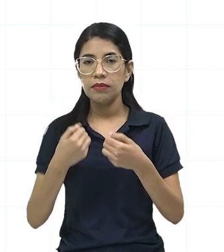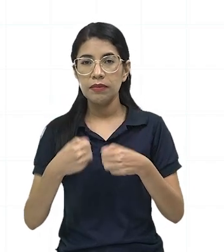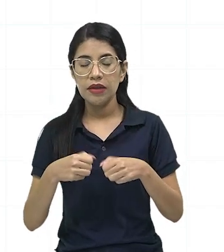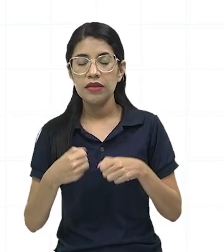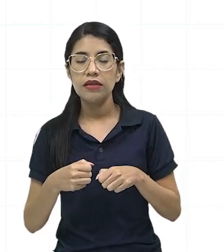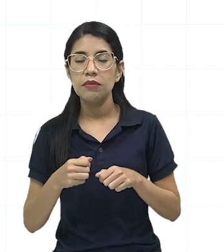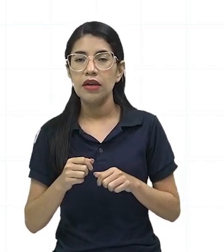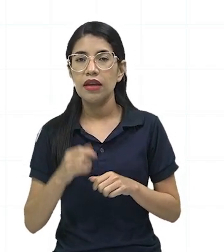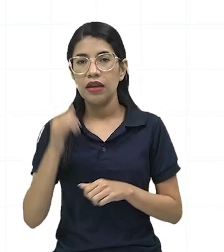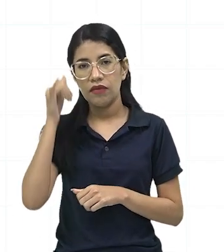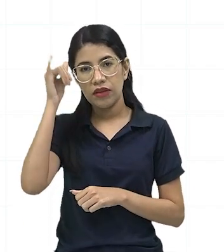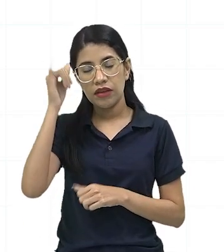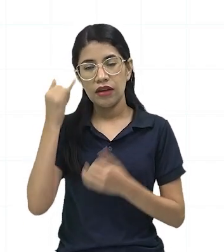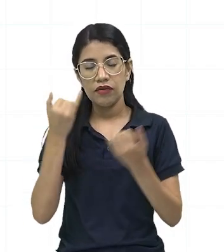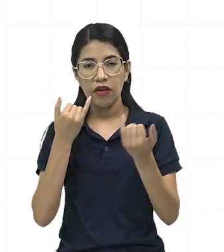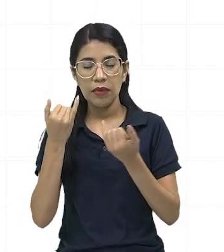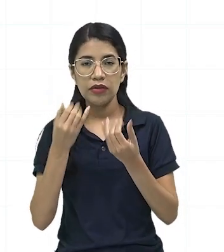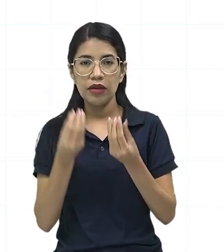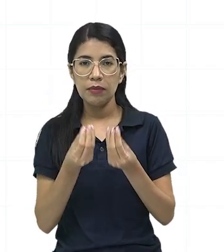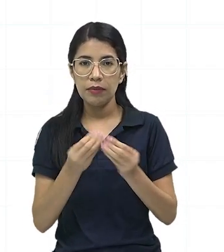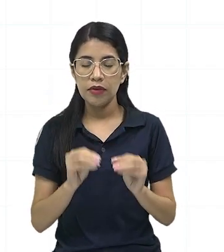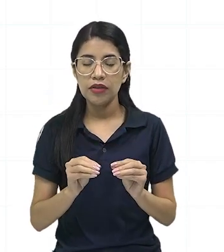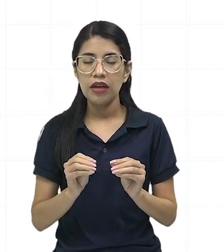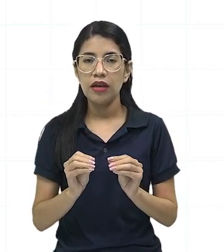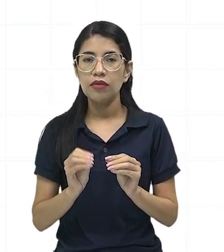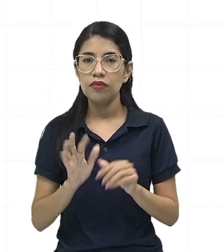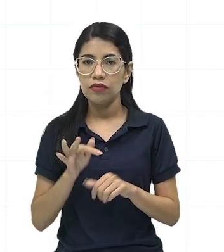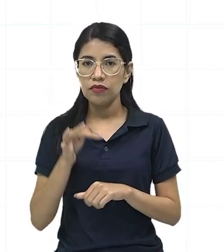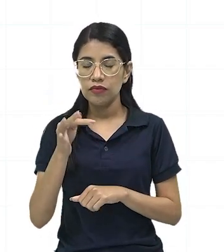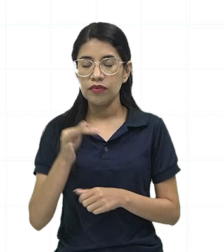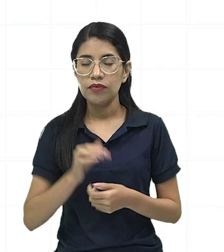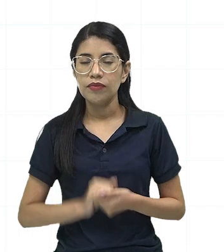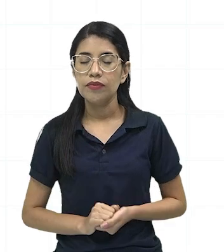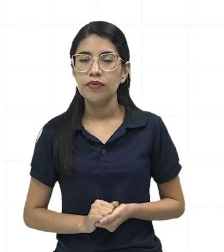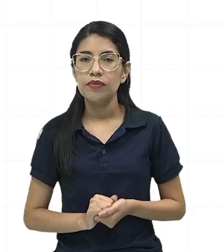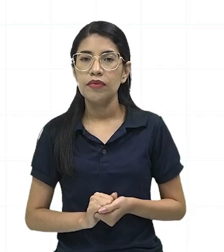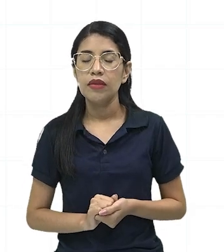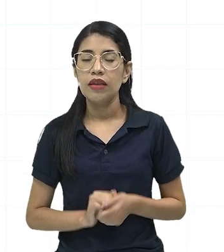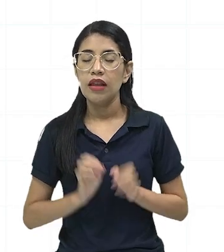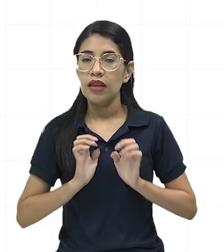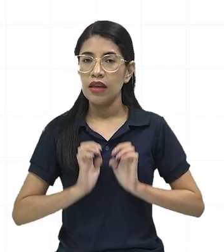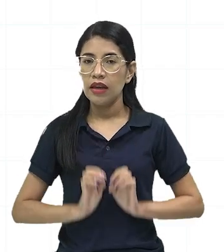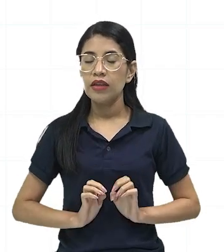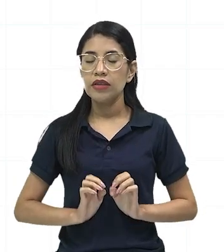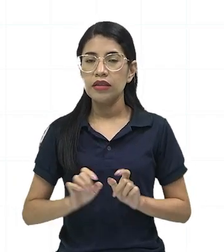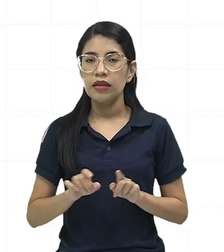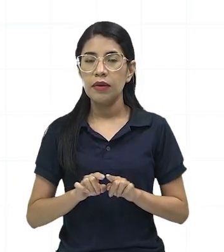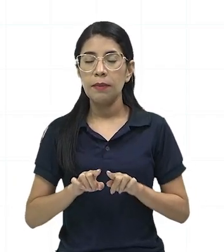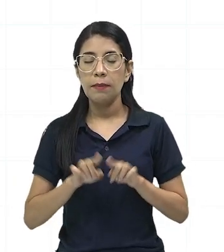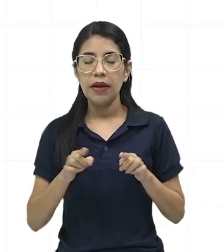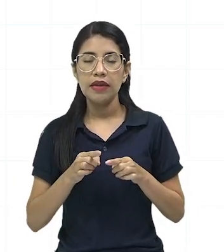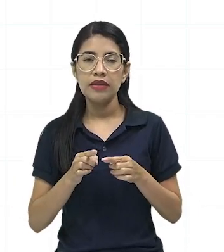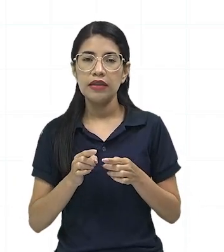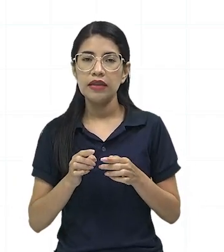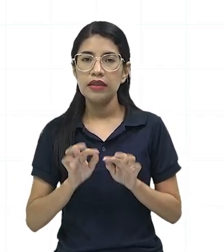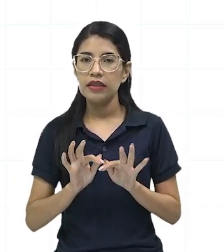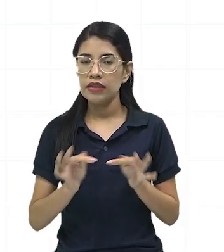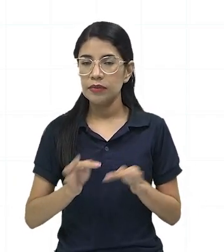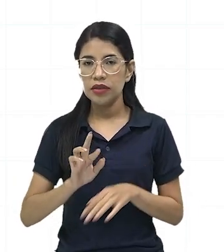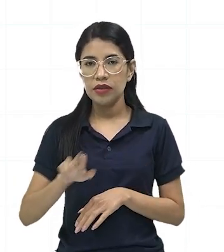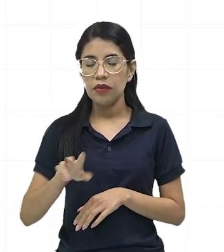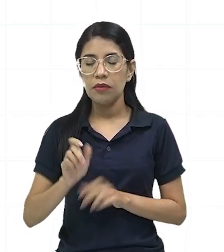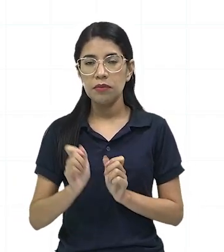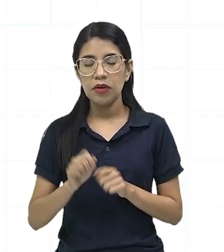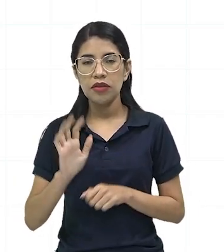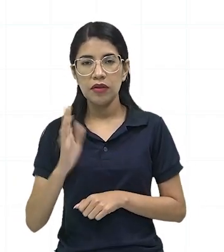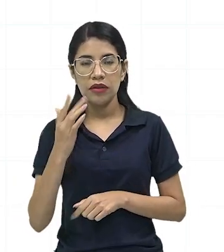não apareçam informações que vão prejudicar, não é verdade? E isso é ético, mas às vezes as coisas não são tão simples. Pode